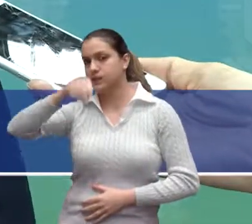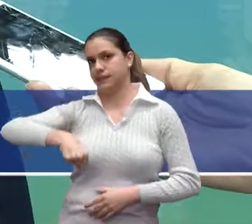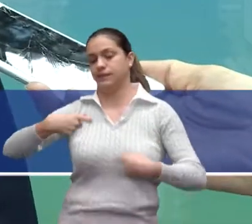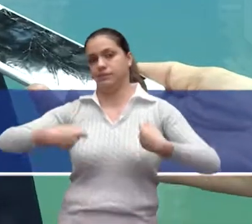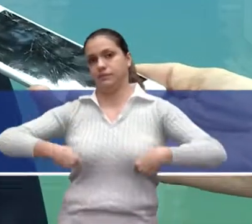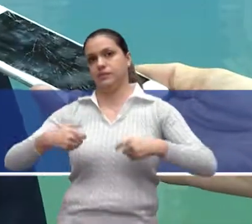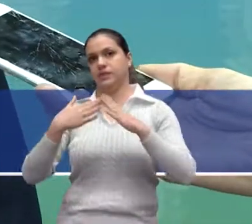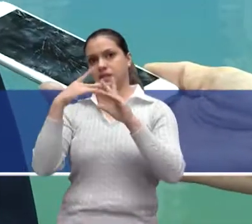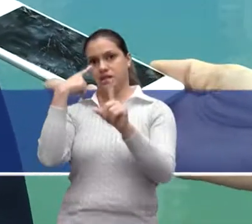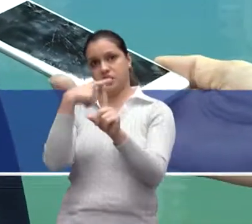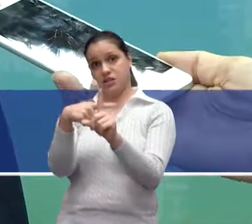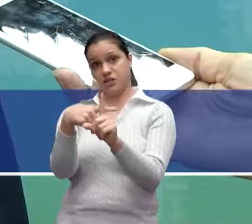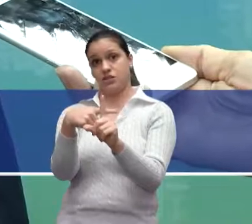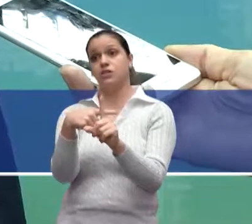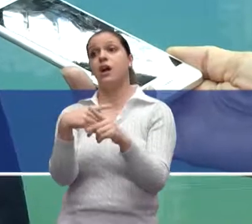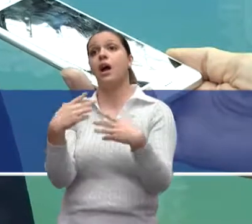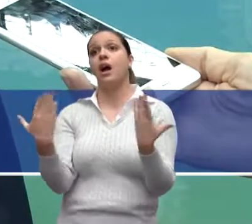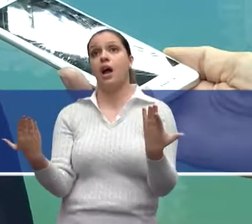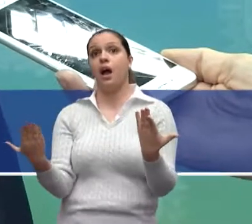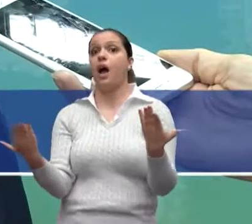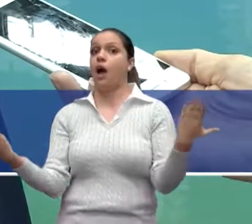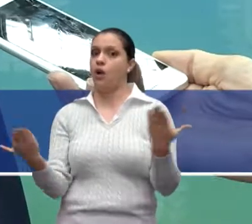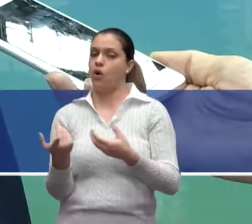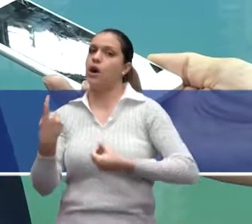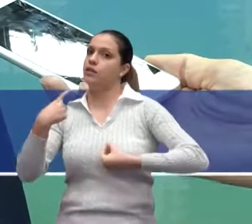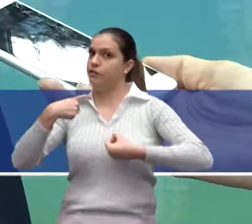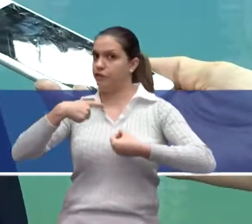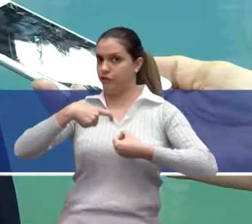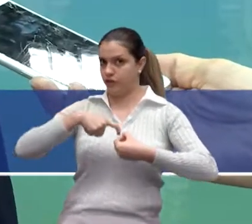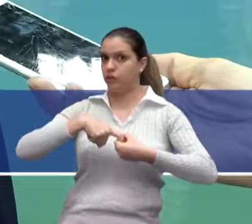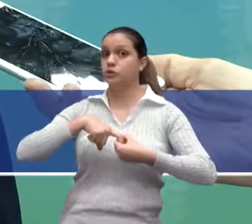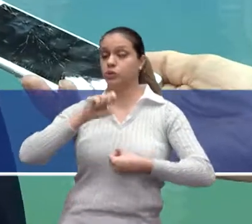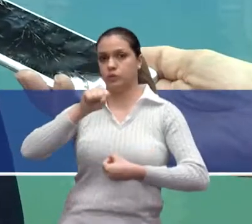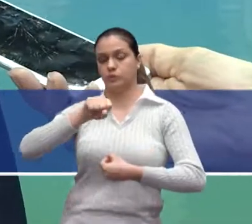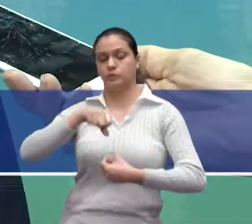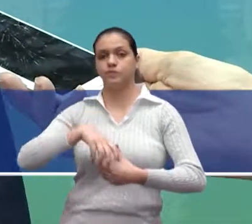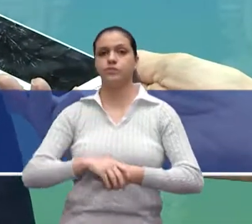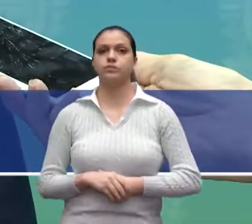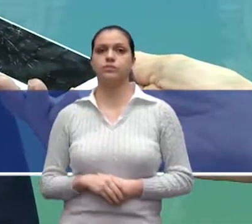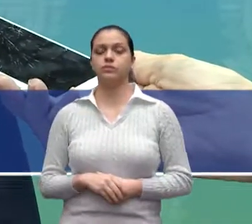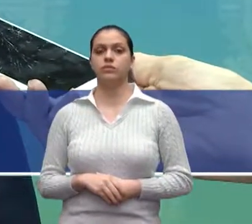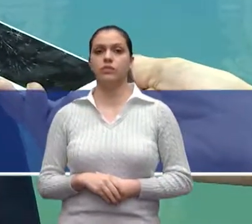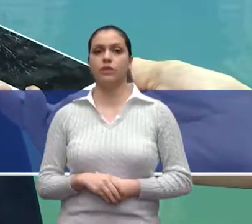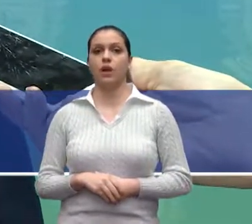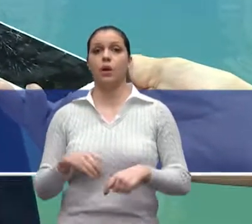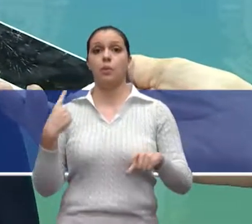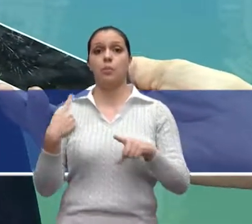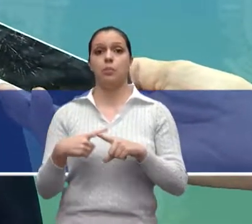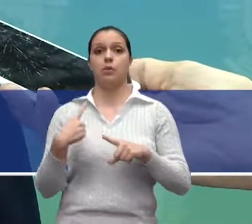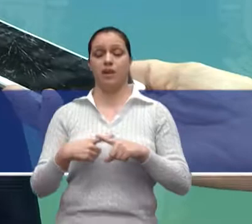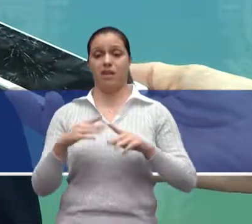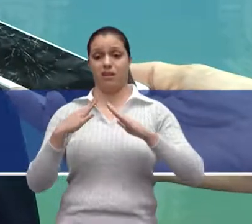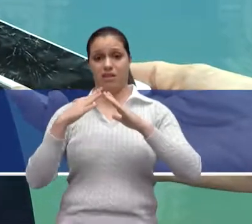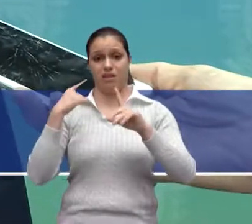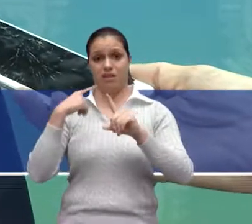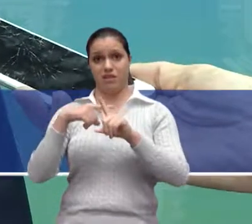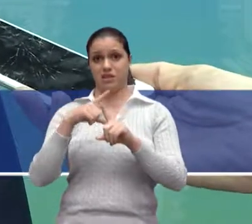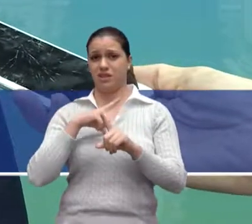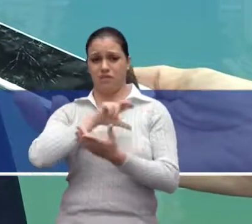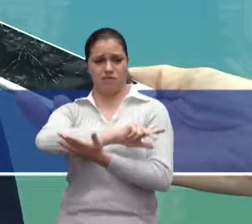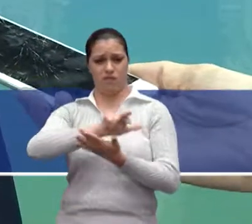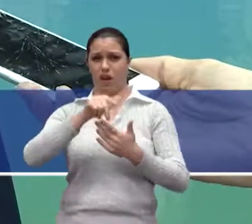né, uma declaração nesse favor, foi derrubada, agora voltou também a valer, mas a gente sabe que